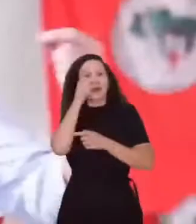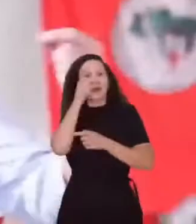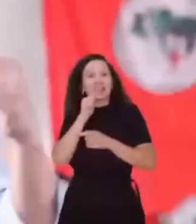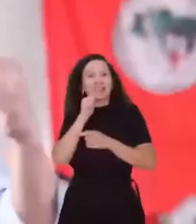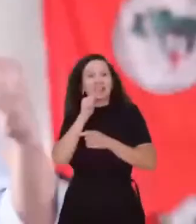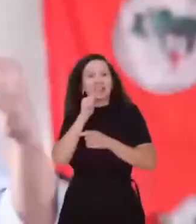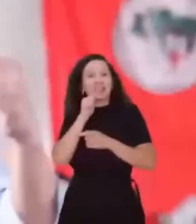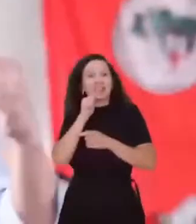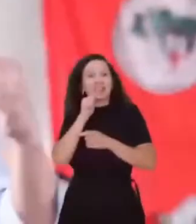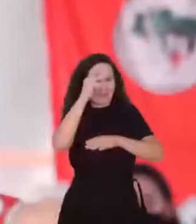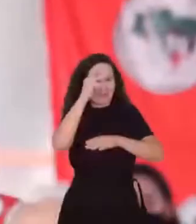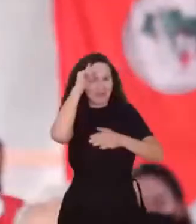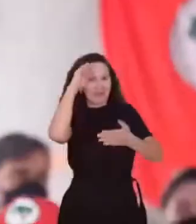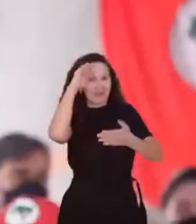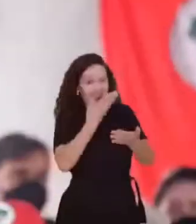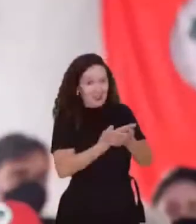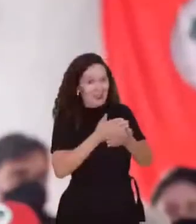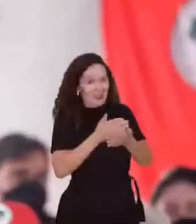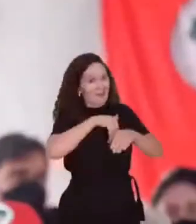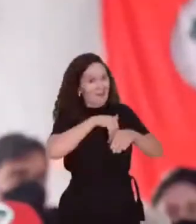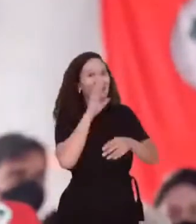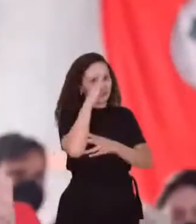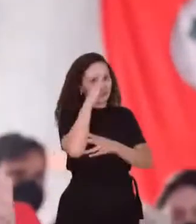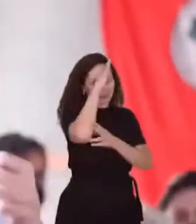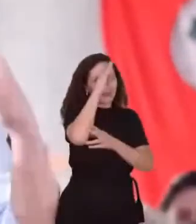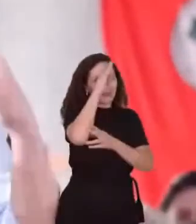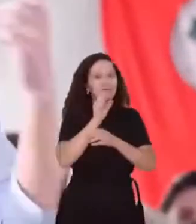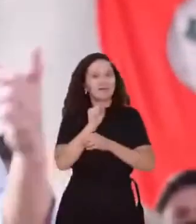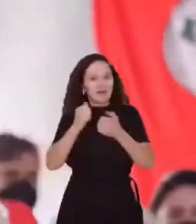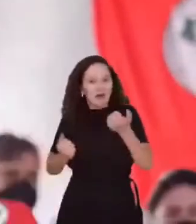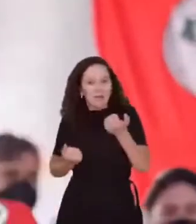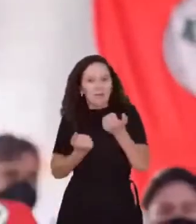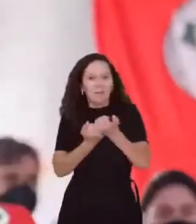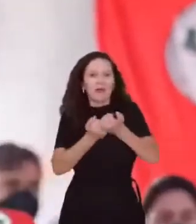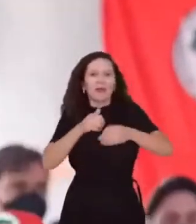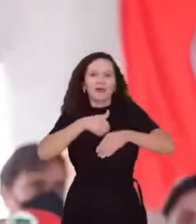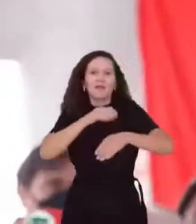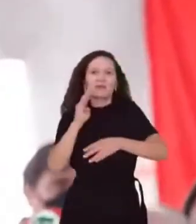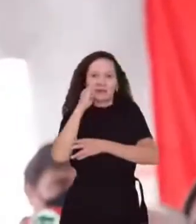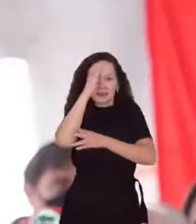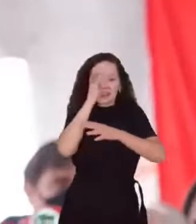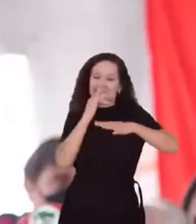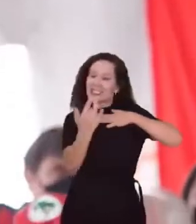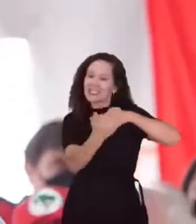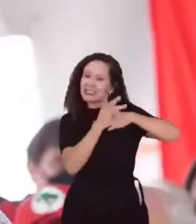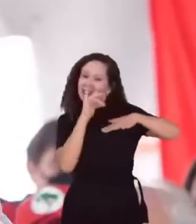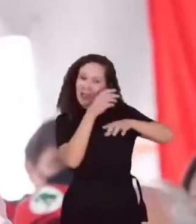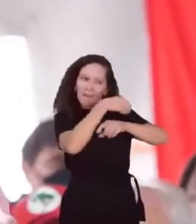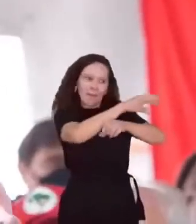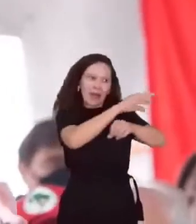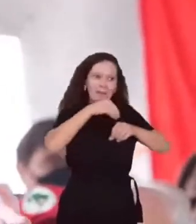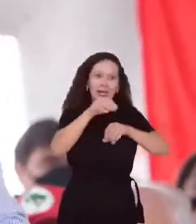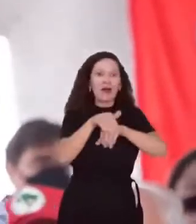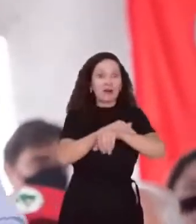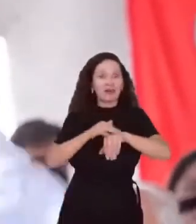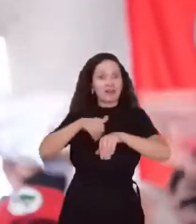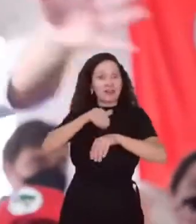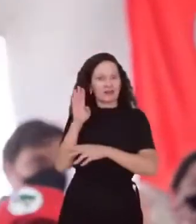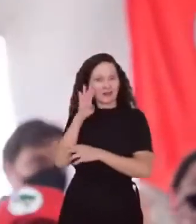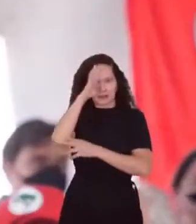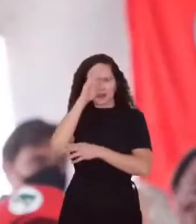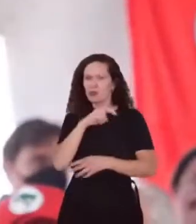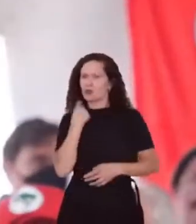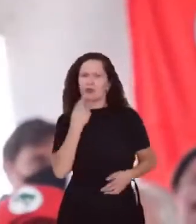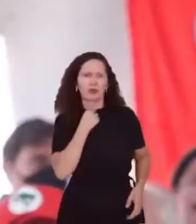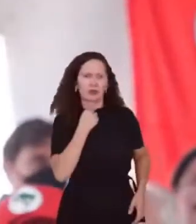mais por ele nas ruas, estão colocando mais coisas nas redes, estão falando mais. Nós não podemos deixar acontecer isso, gente. Cada um